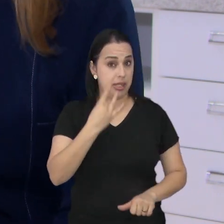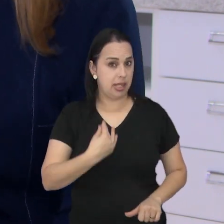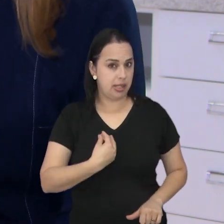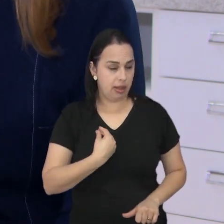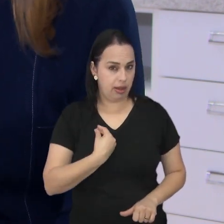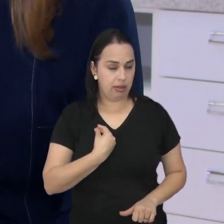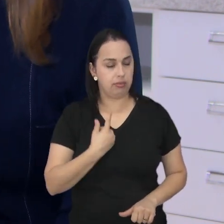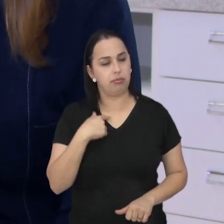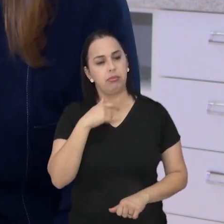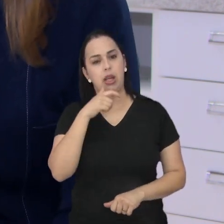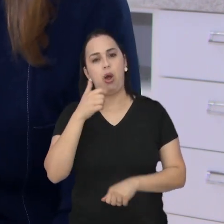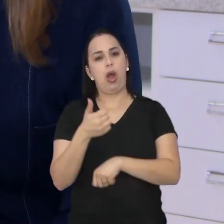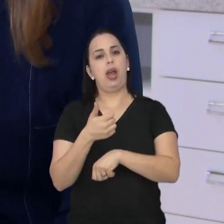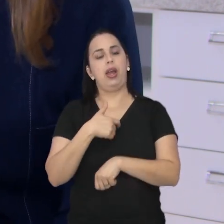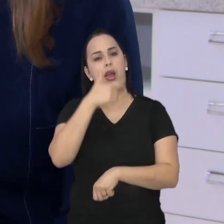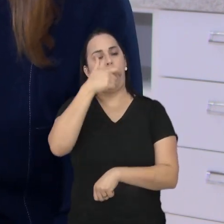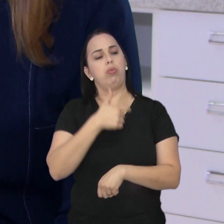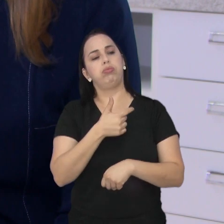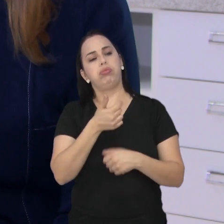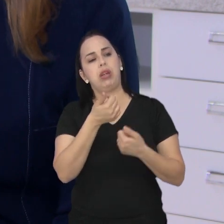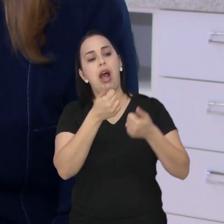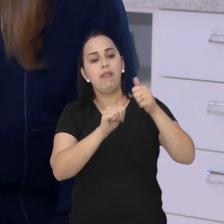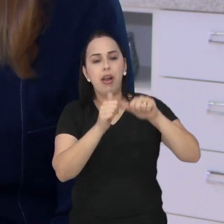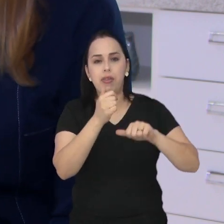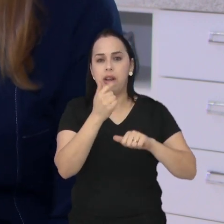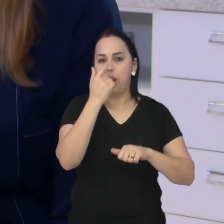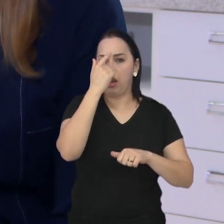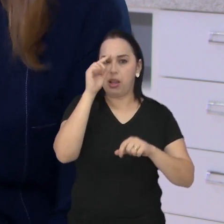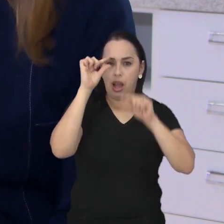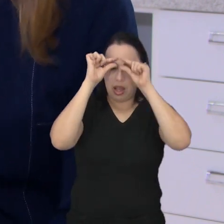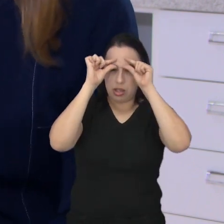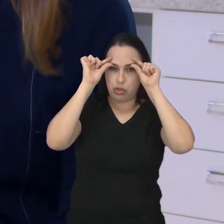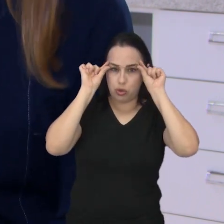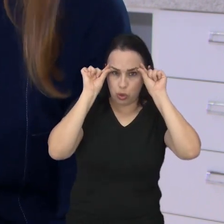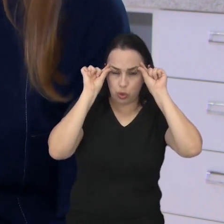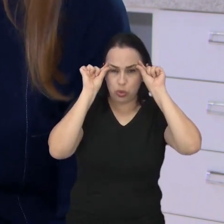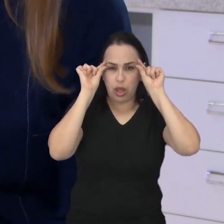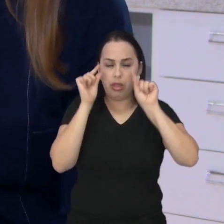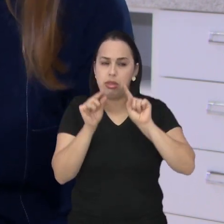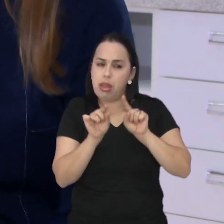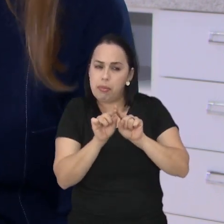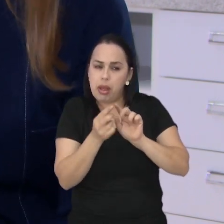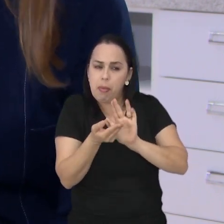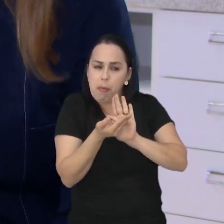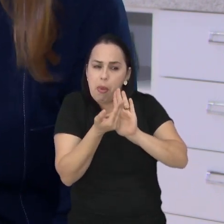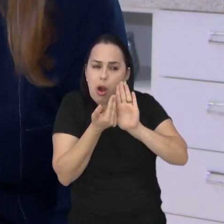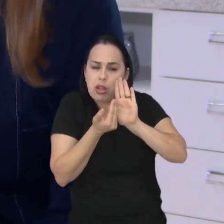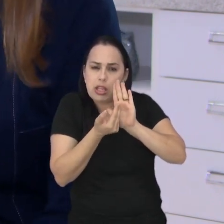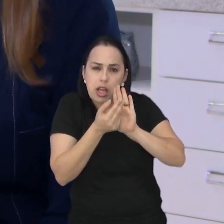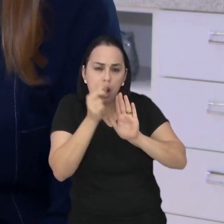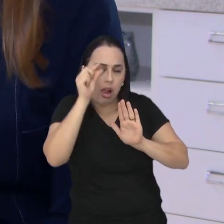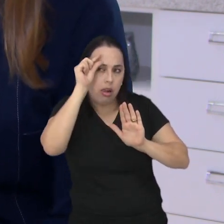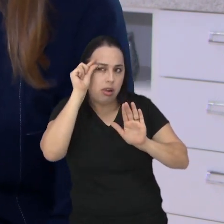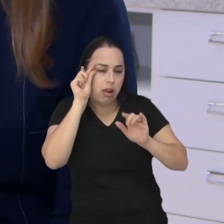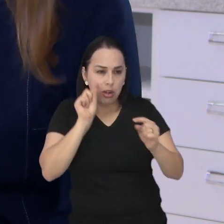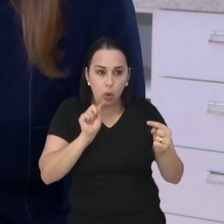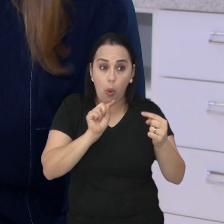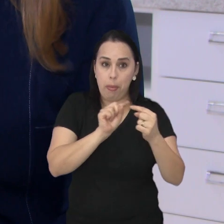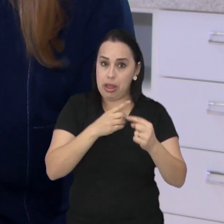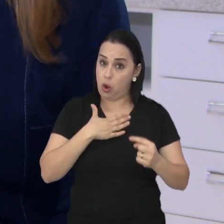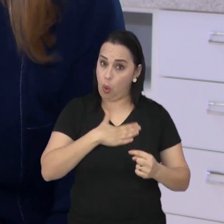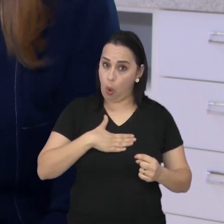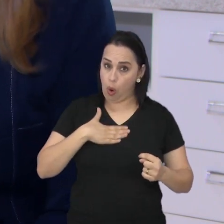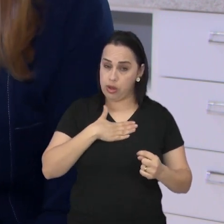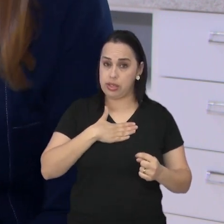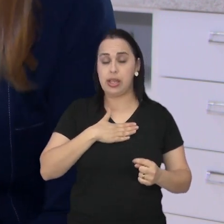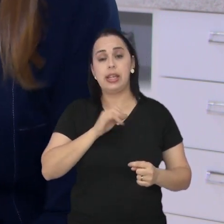o profissional avaliar a estrutura da sobrancelha, fazer um desenho para ver se é isso que a cliente quer. Se